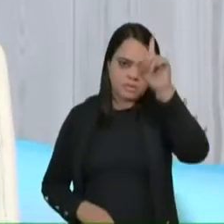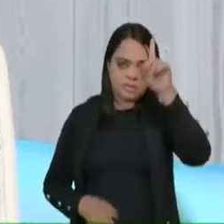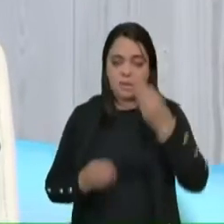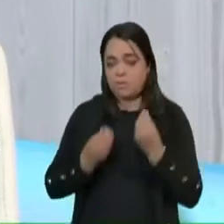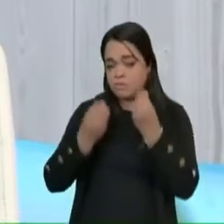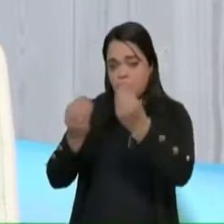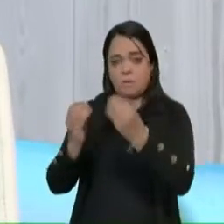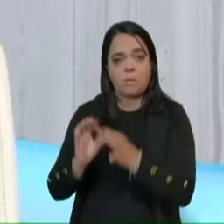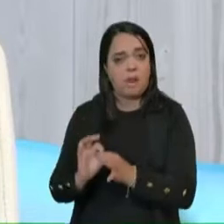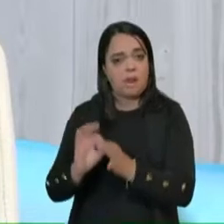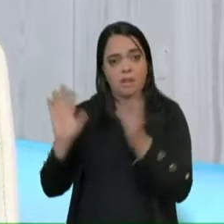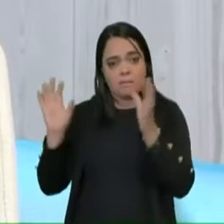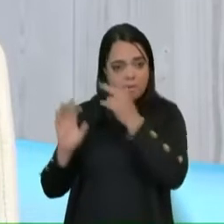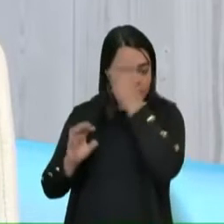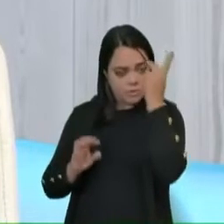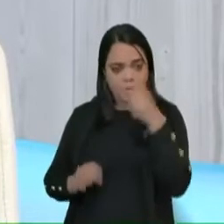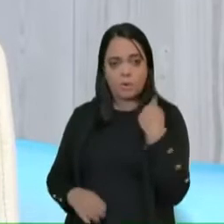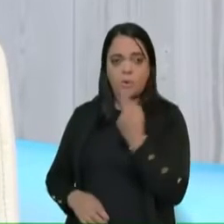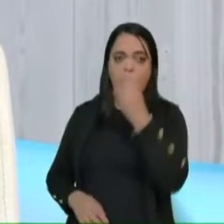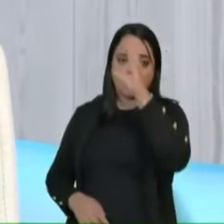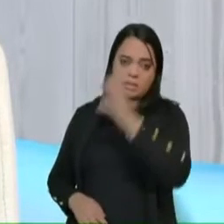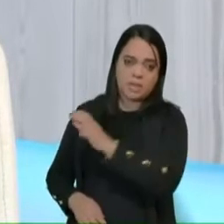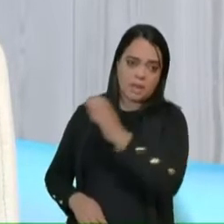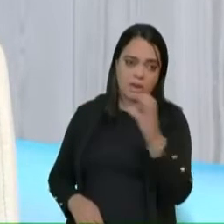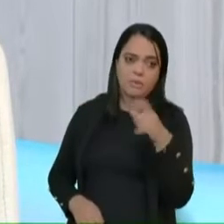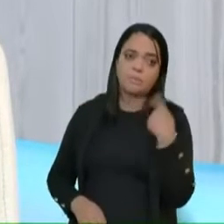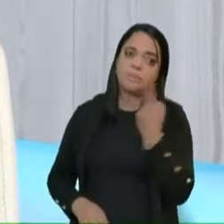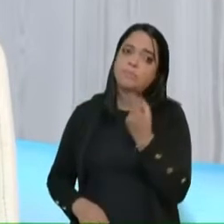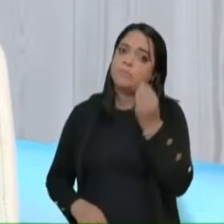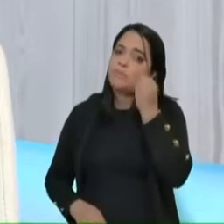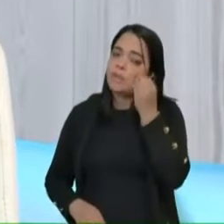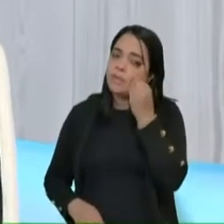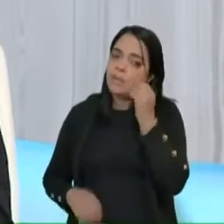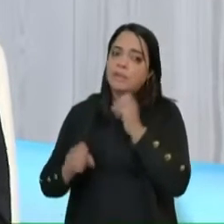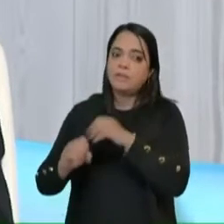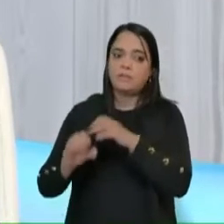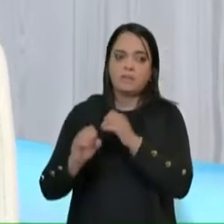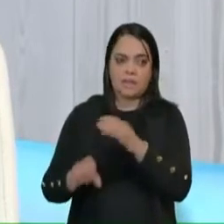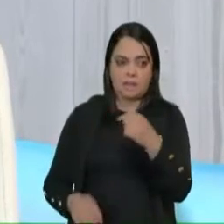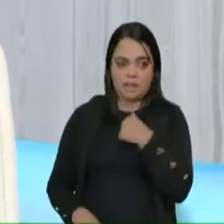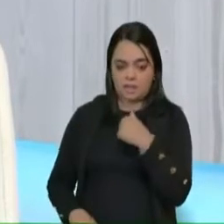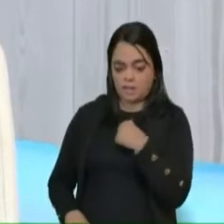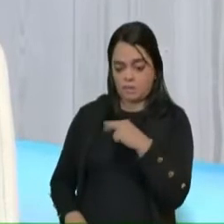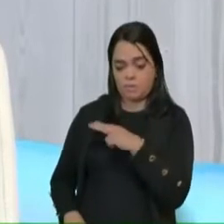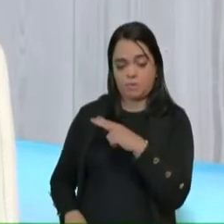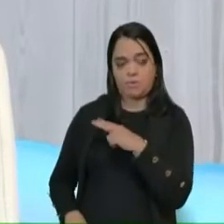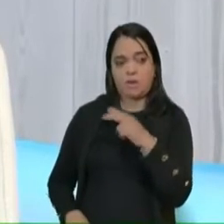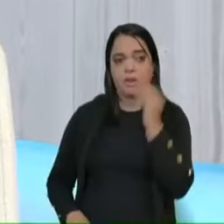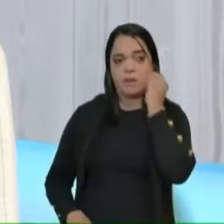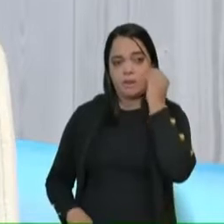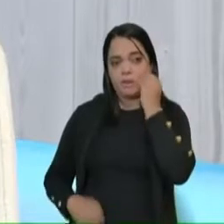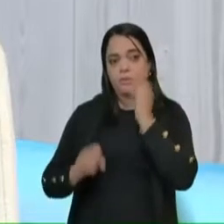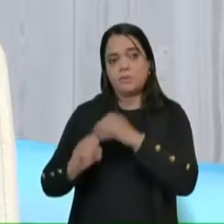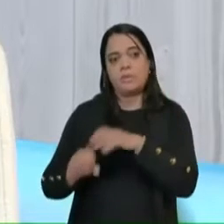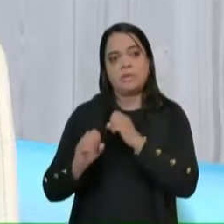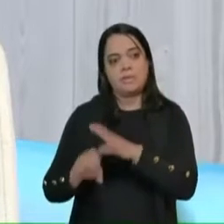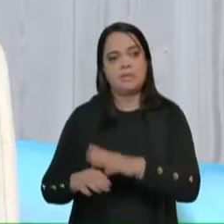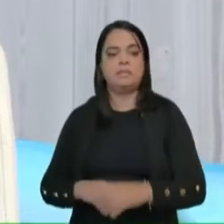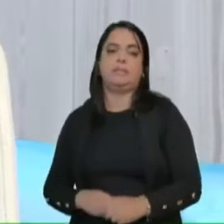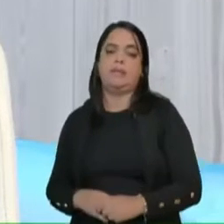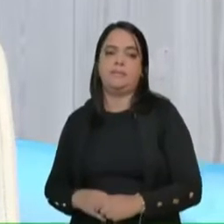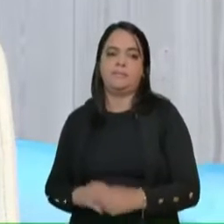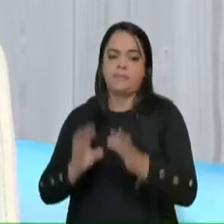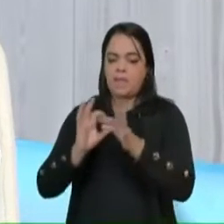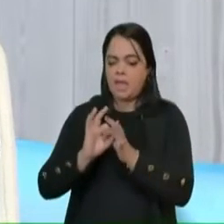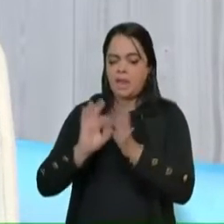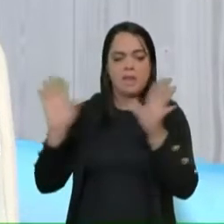gente a gente como católicos a gente também tenta pregar isso né eu pessoalmente tento pregar isso a liberdade que